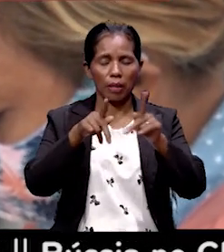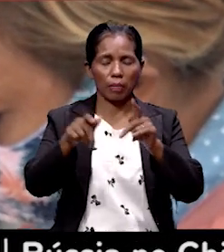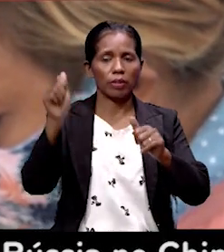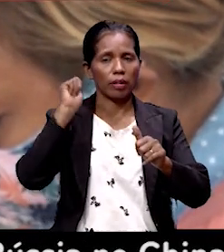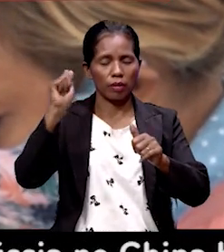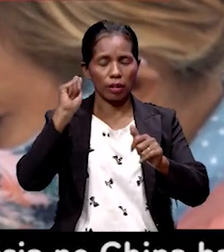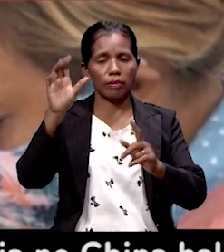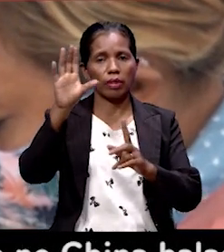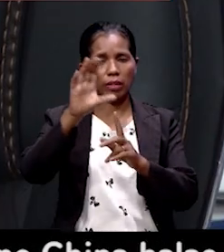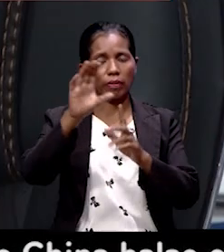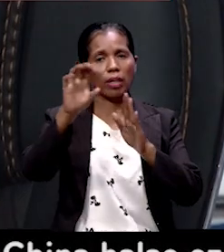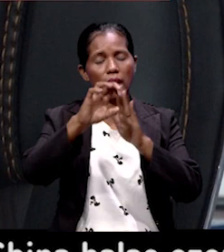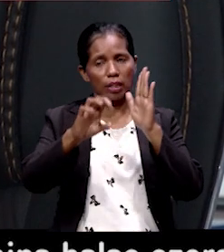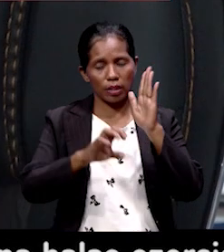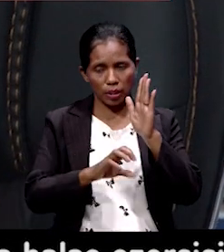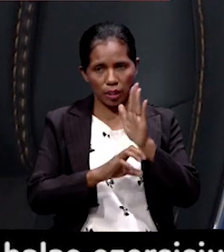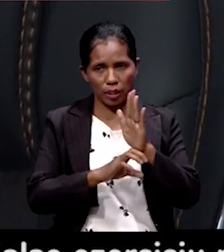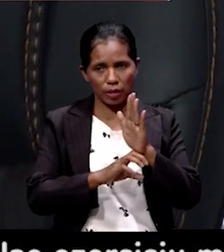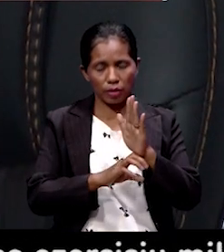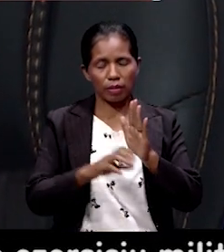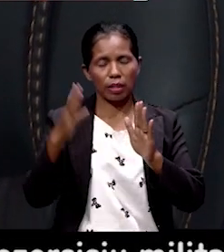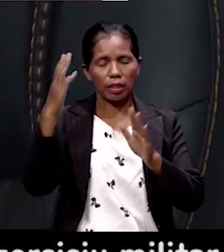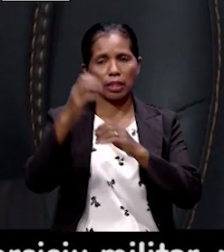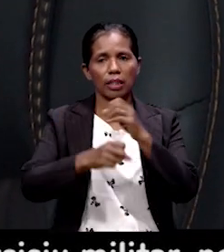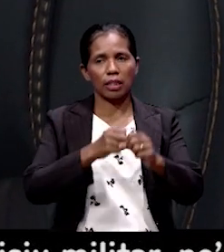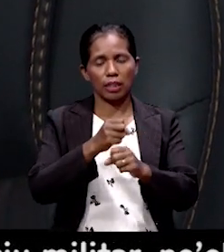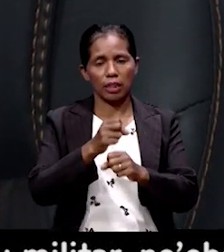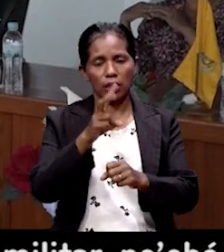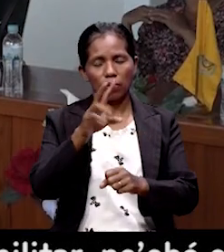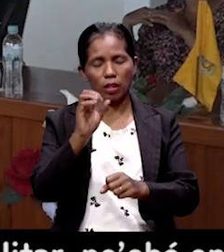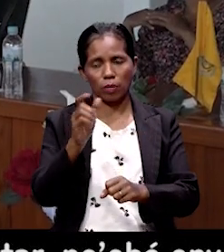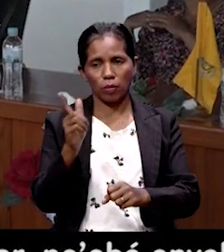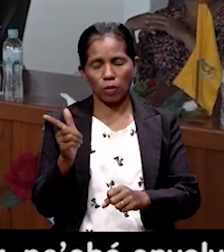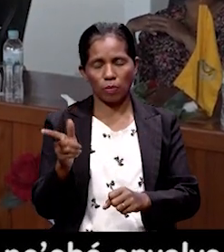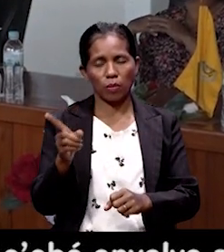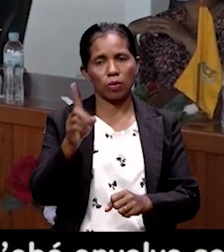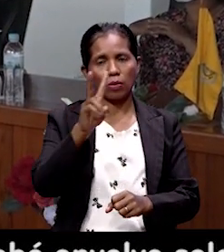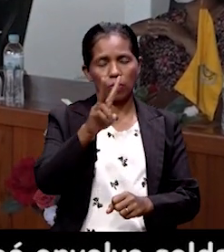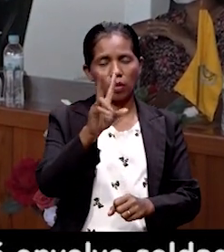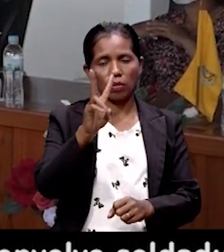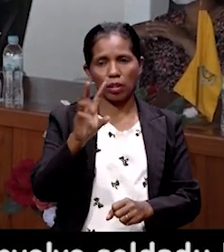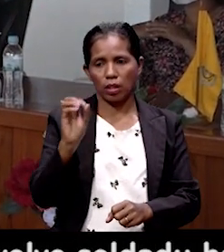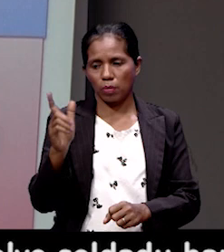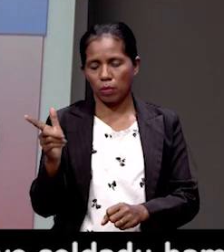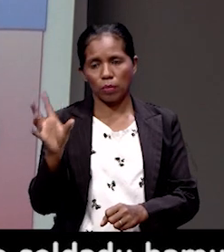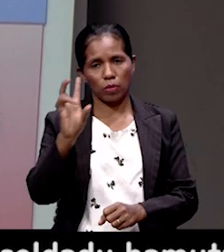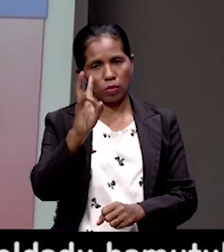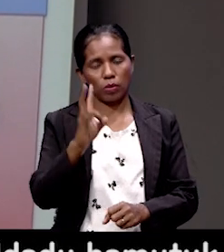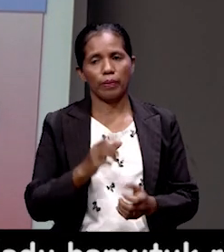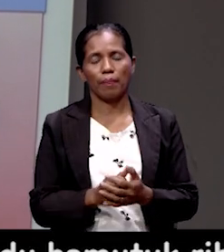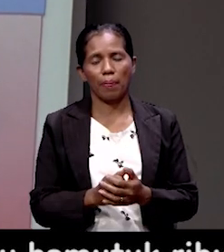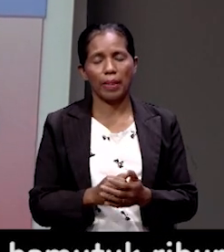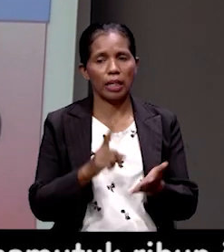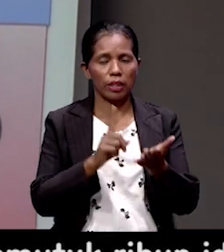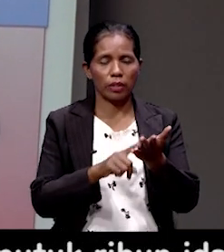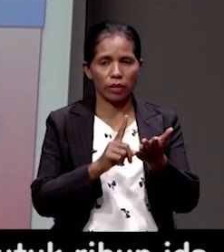basefe estado e eleição presidencial periodo tinarin rua ronulo resin rua to tinarin rua ronulo resin hitu. E